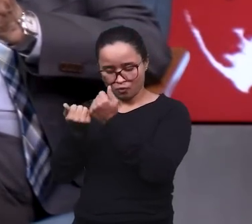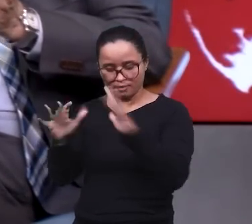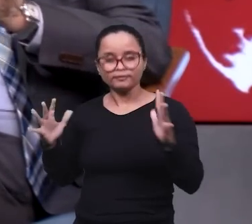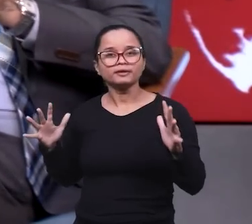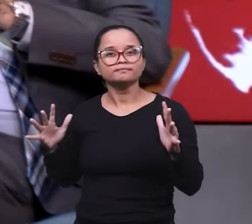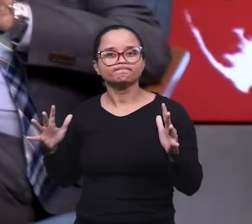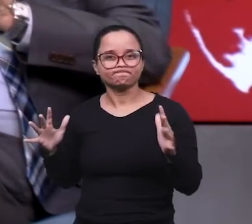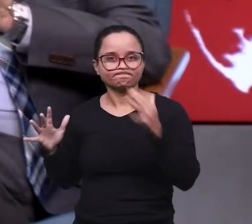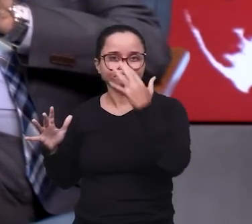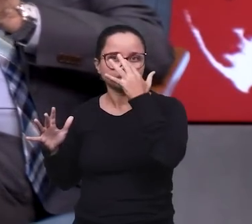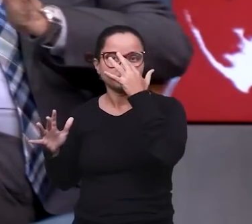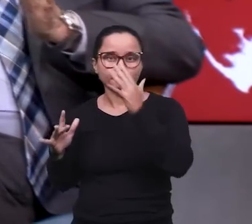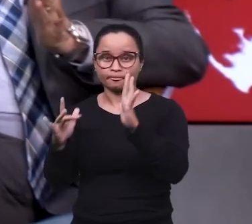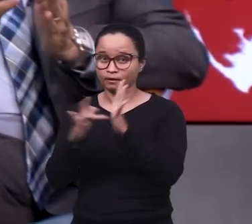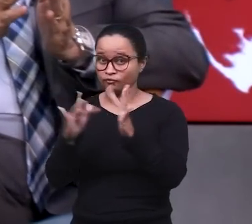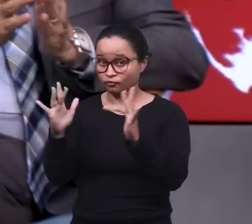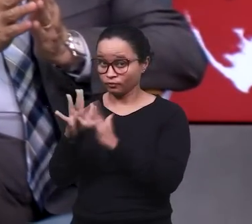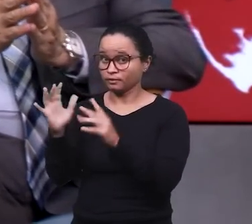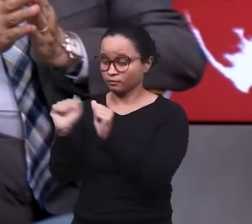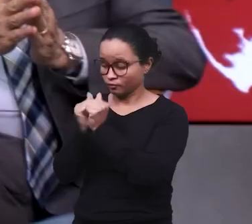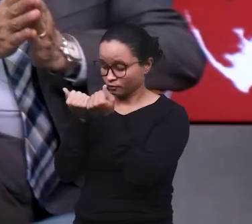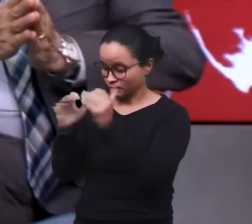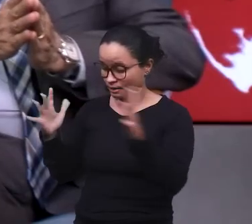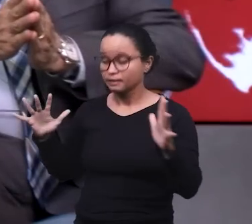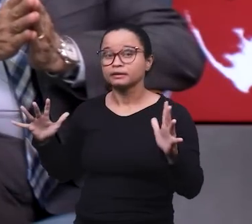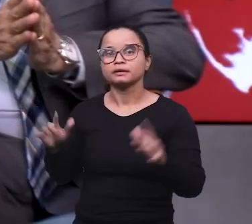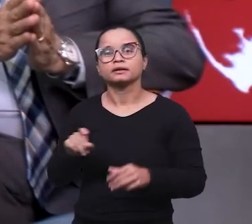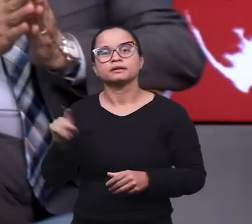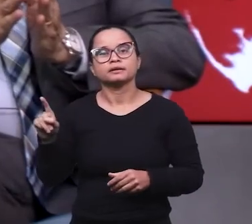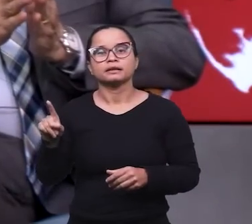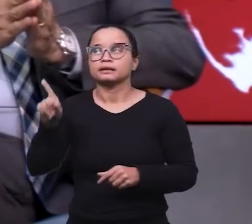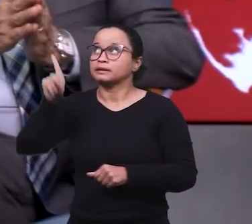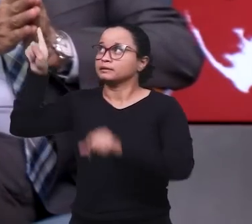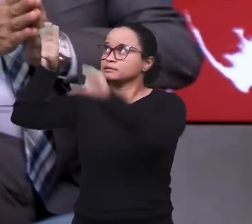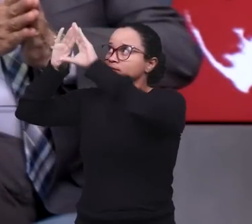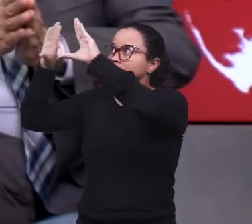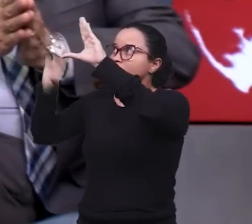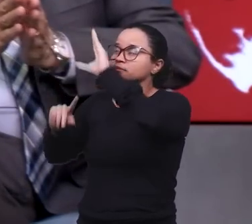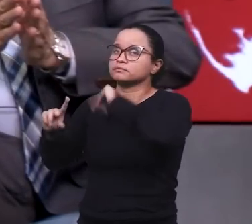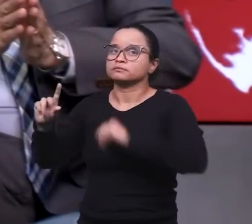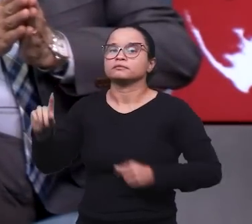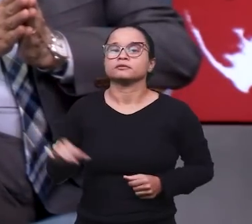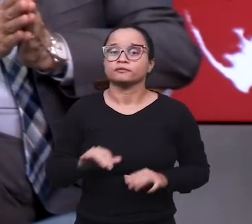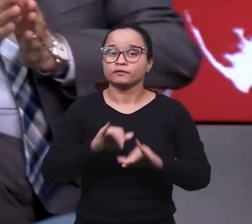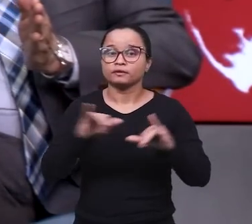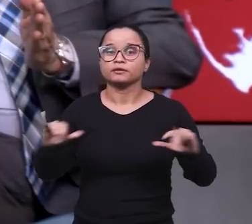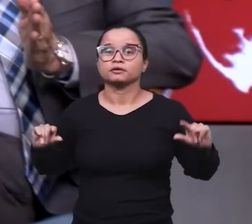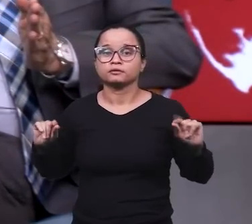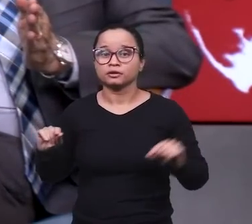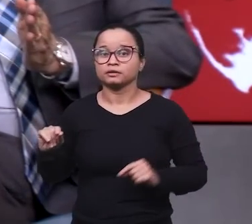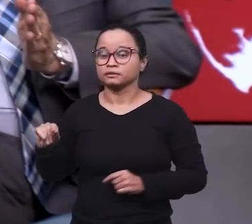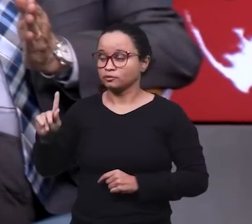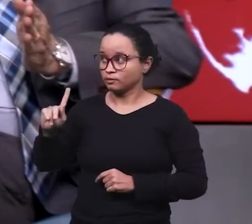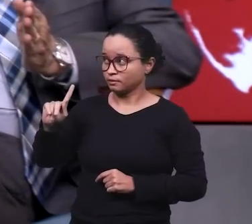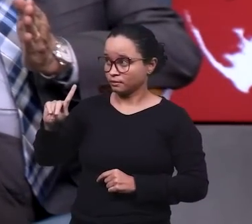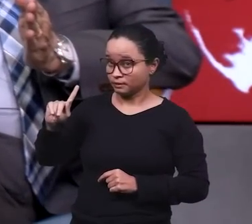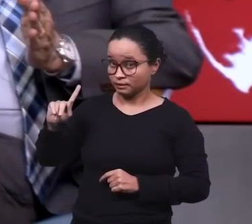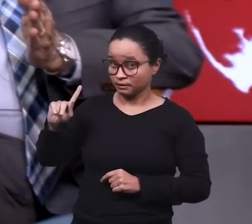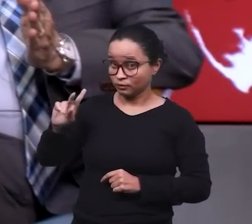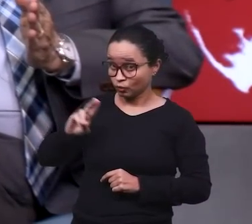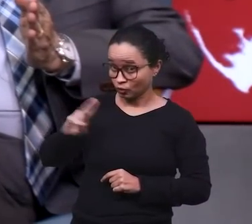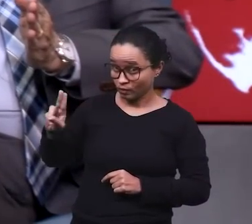glorificado. Jesus glorificado, lá na eternidade, foi dito a João o seguinte: o nome dele é